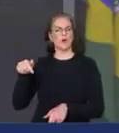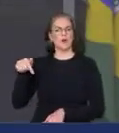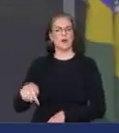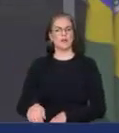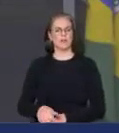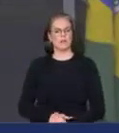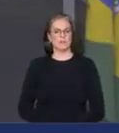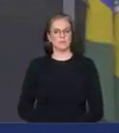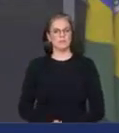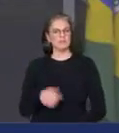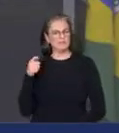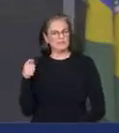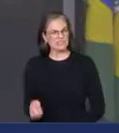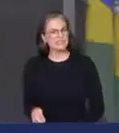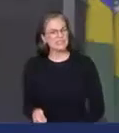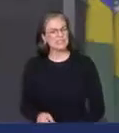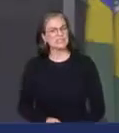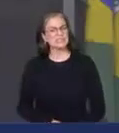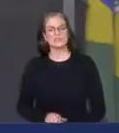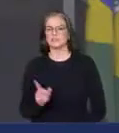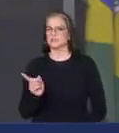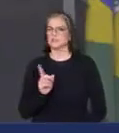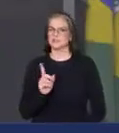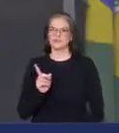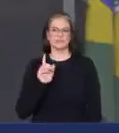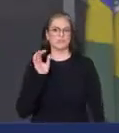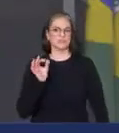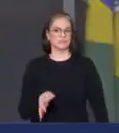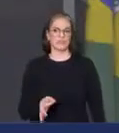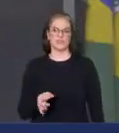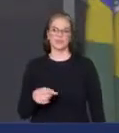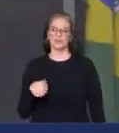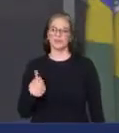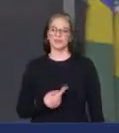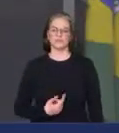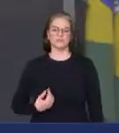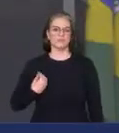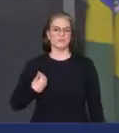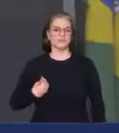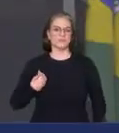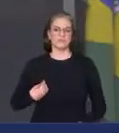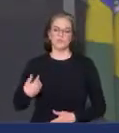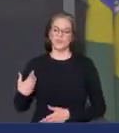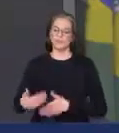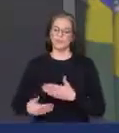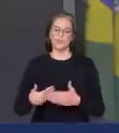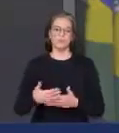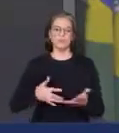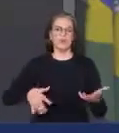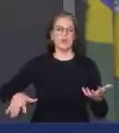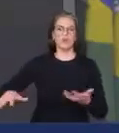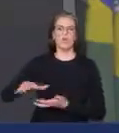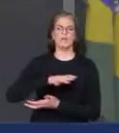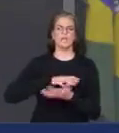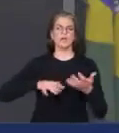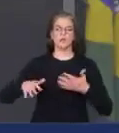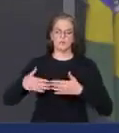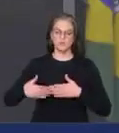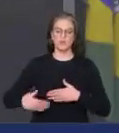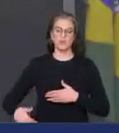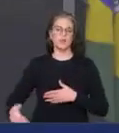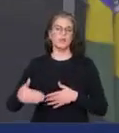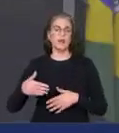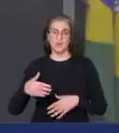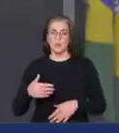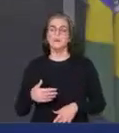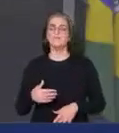correto. Nós estamos diante de um processo, de certa forma, revolucionário em curso. Estamos em meio a ele e